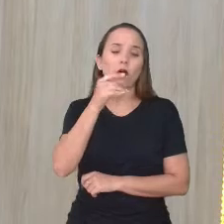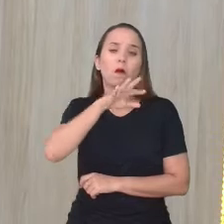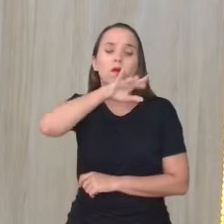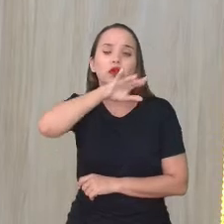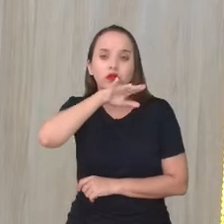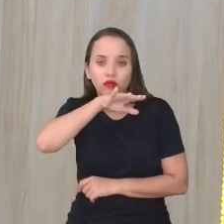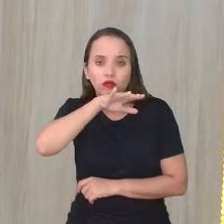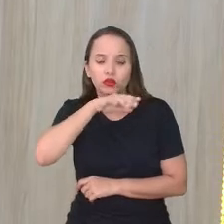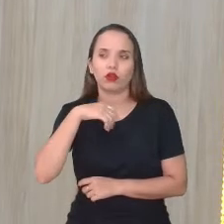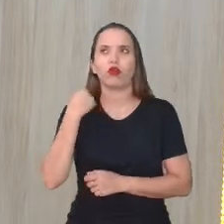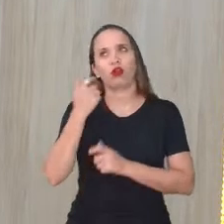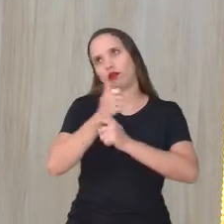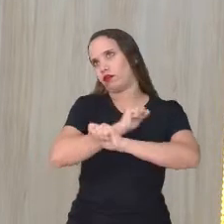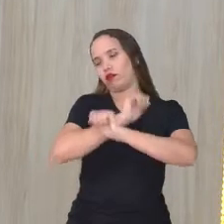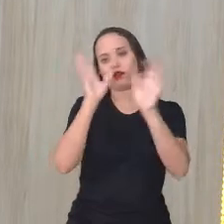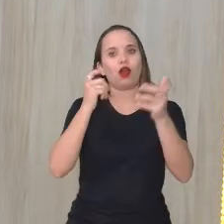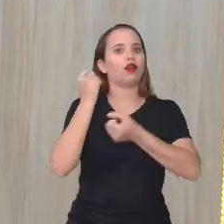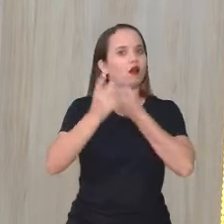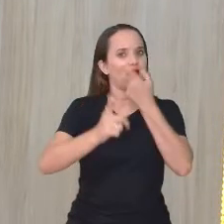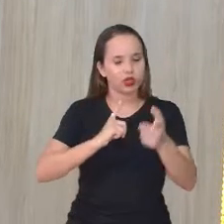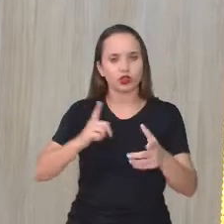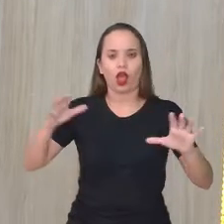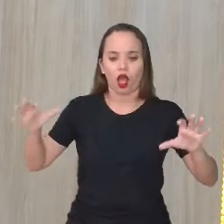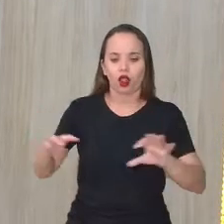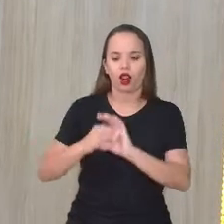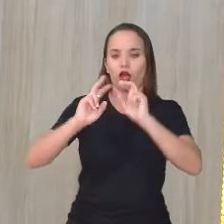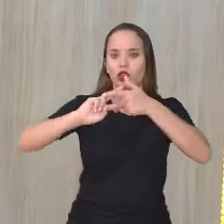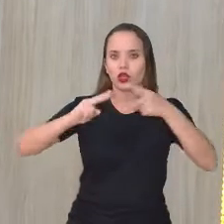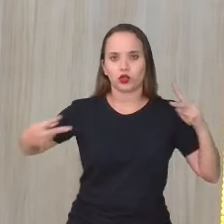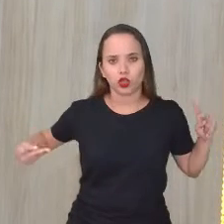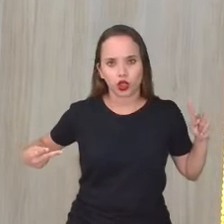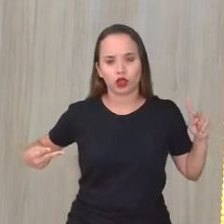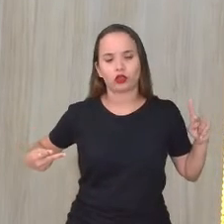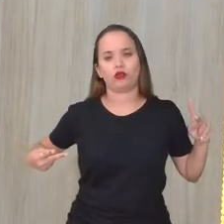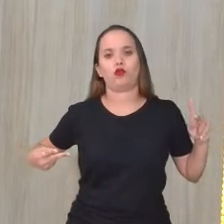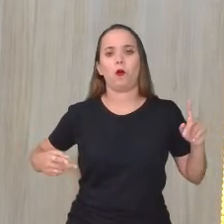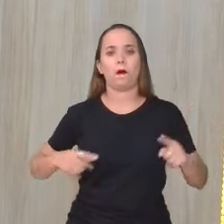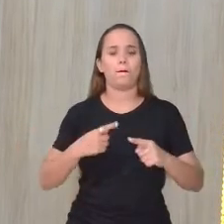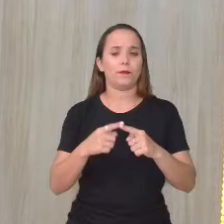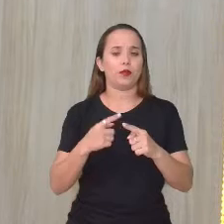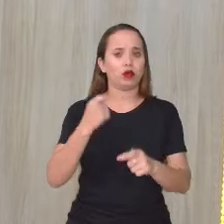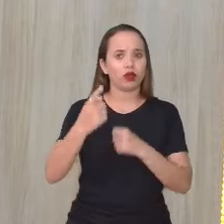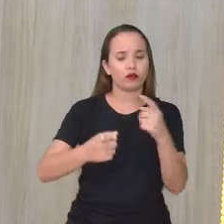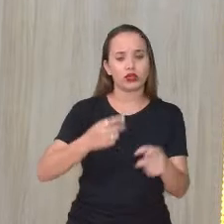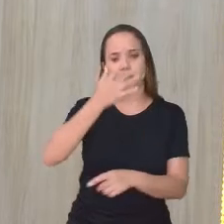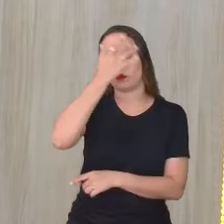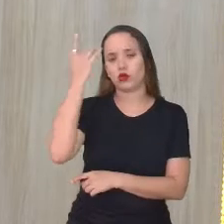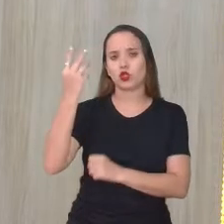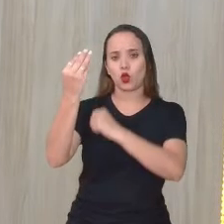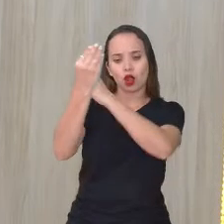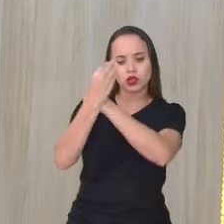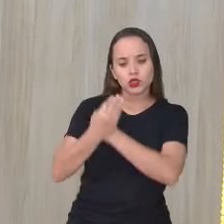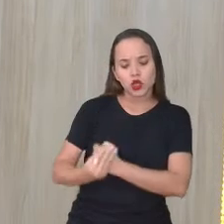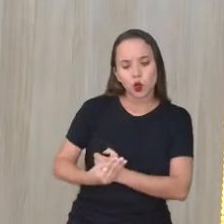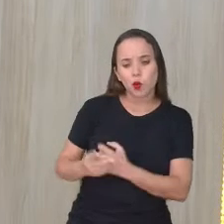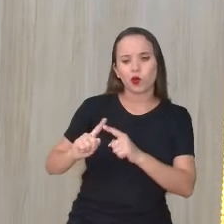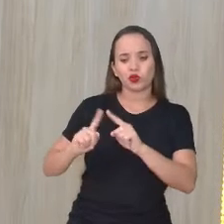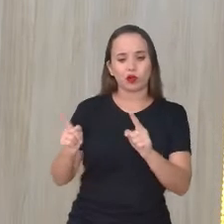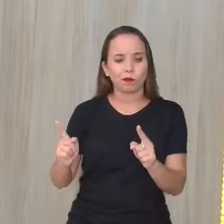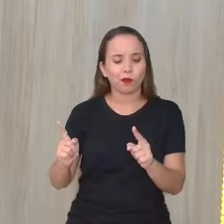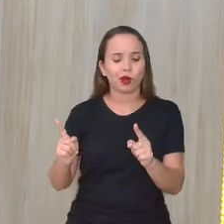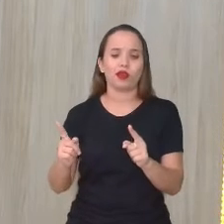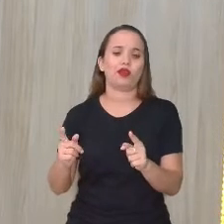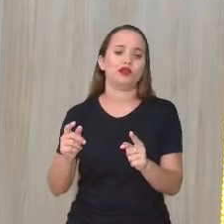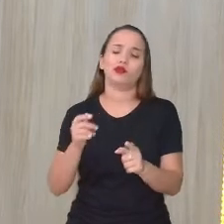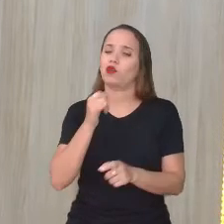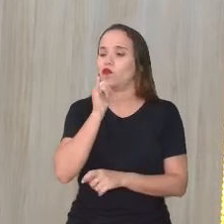fator genético. A pessoa pode se cuidar e mesmo assim sofrer dessas doenças, porque pessoas na sua família sofrem. Mas